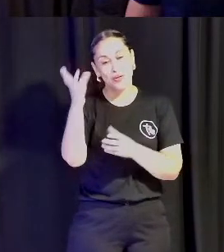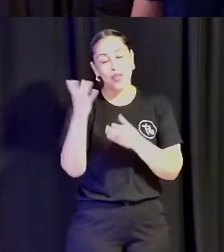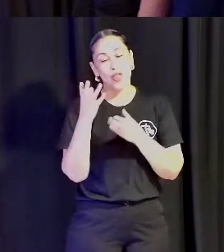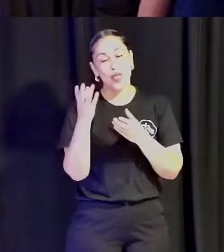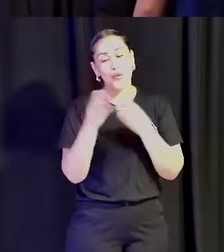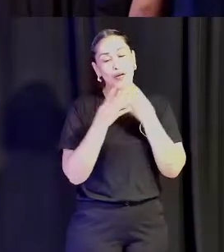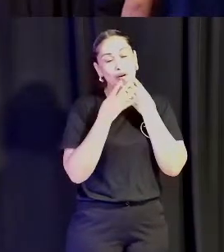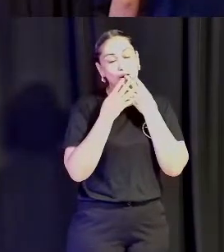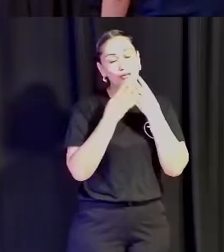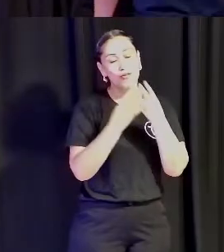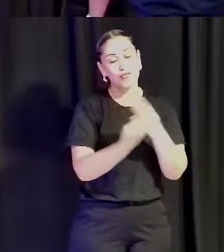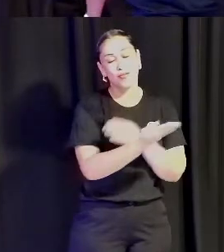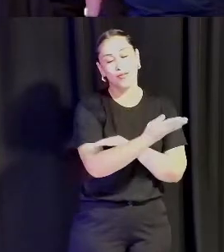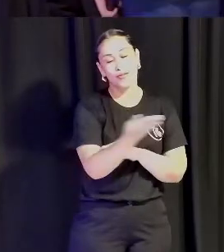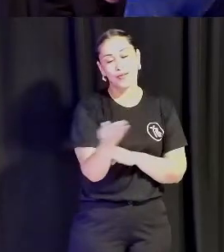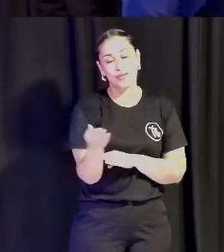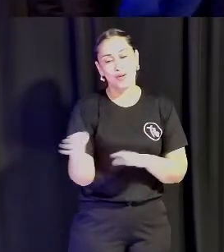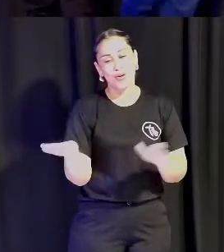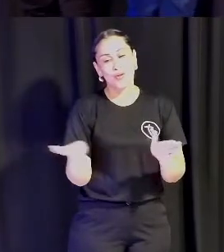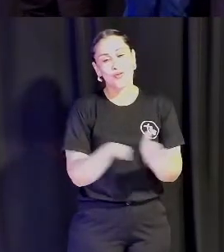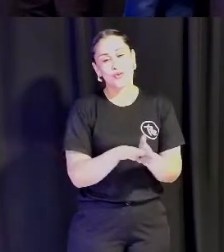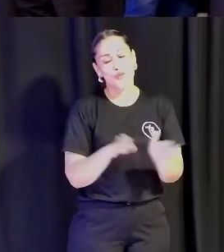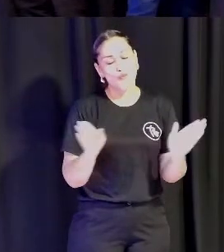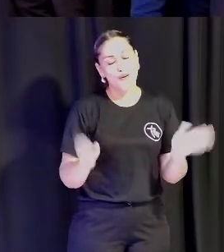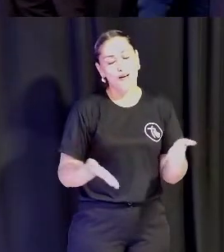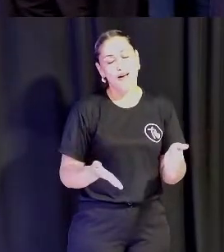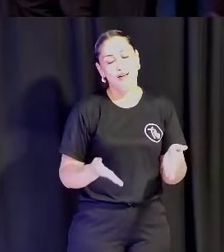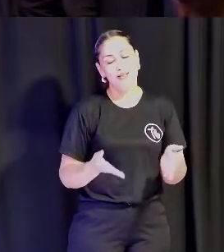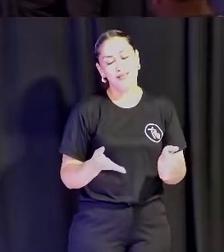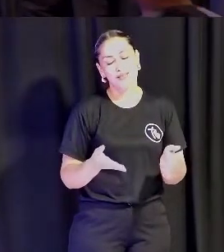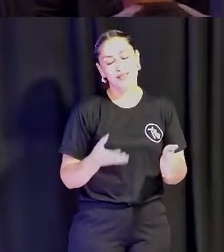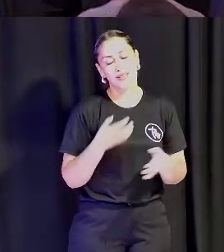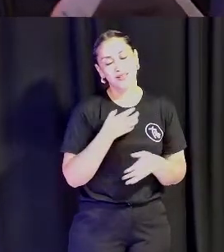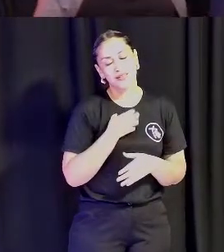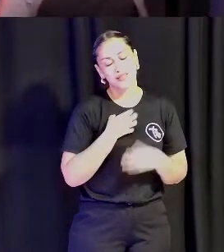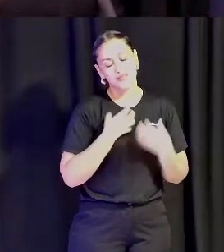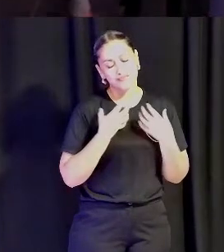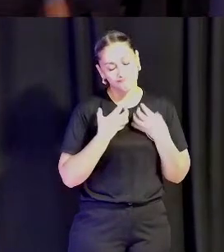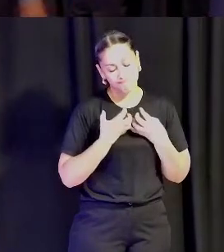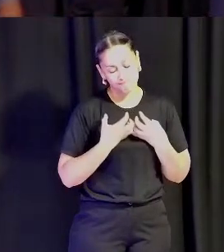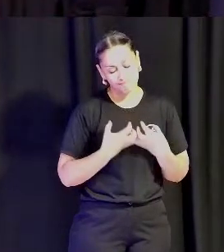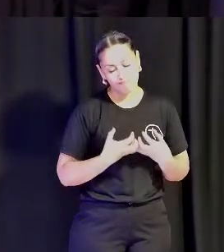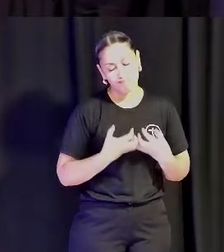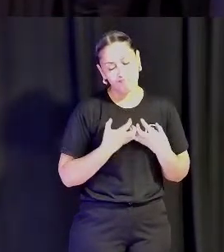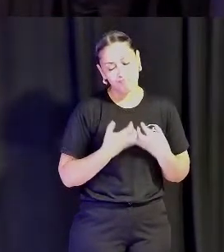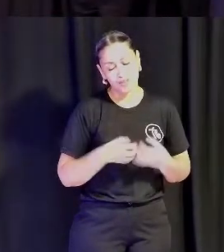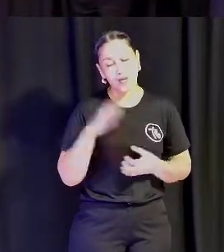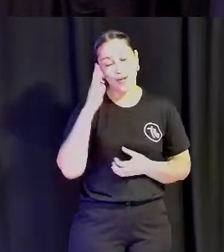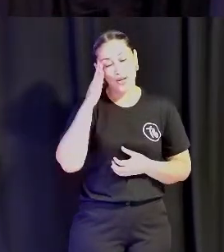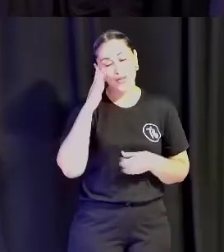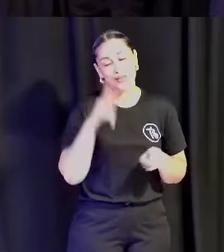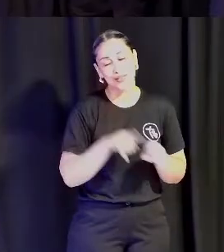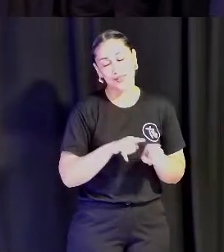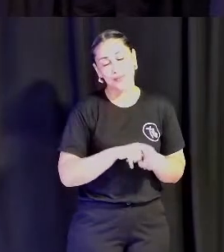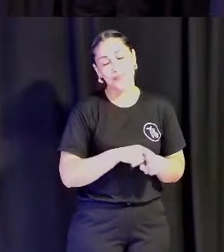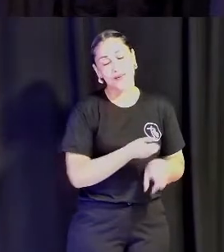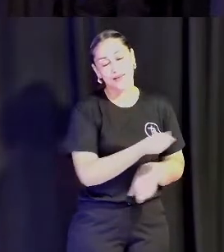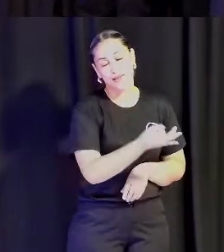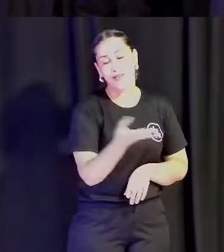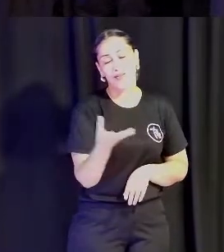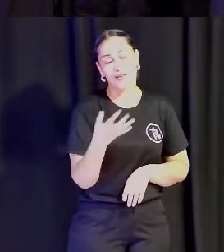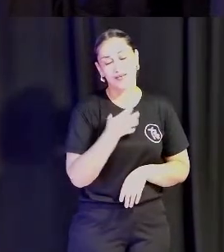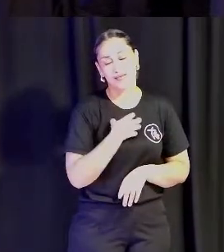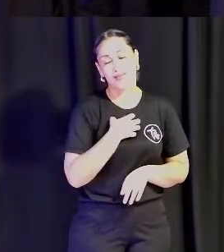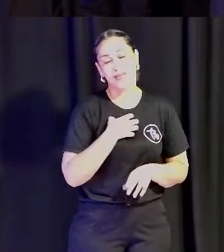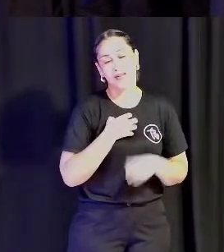confessar para vocês, eu cheguei ao culto hoje aqui bem cansado, e eu sei que muitos estão cansados